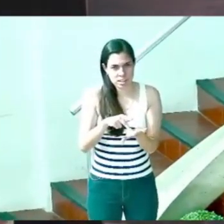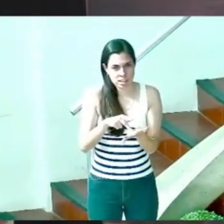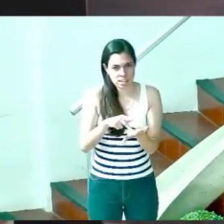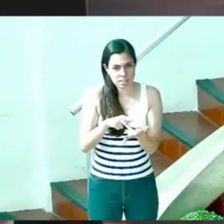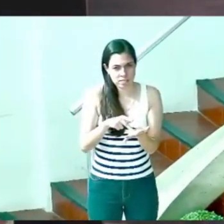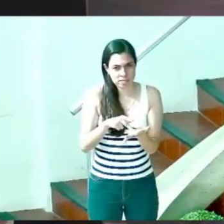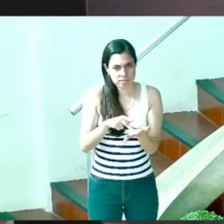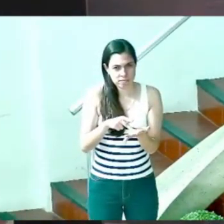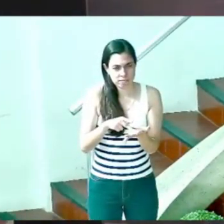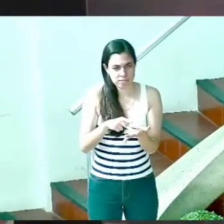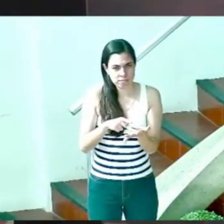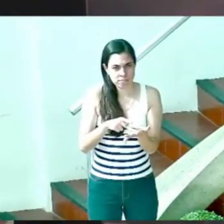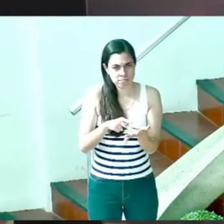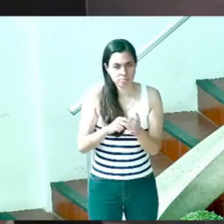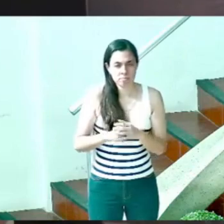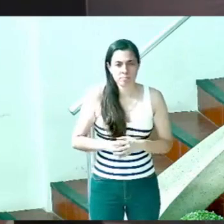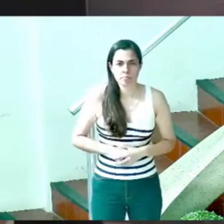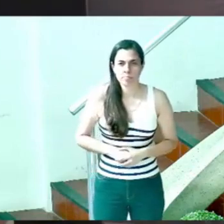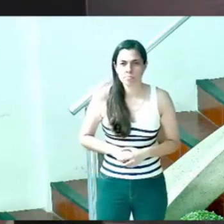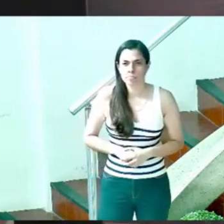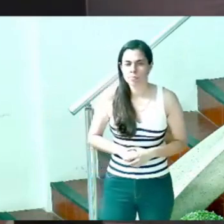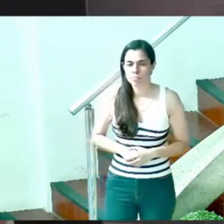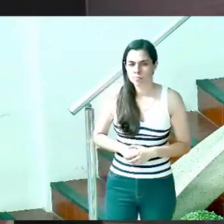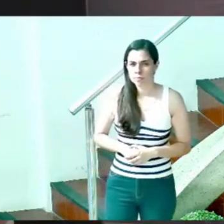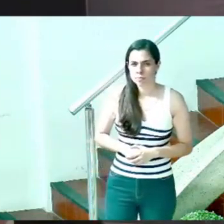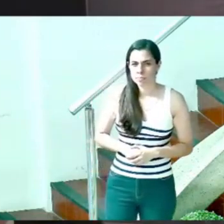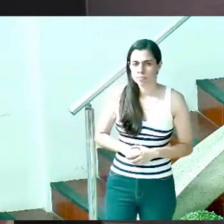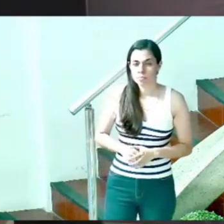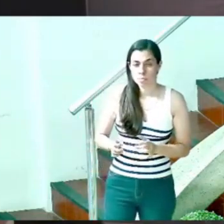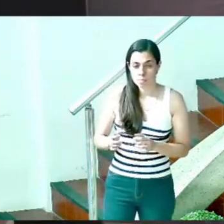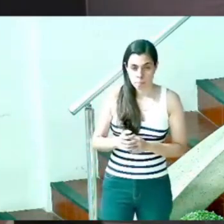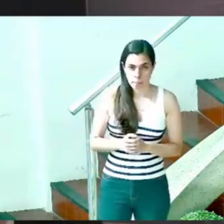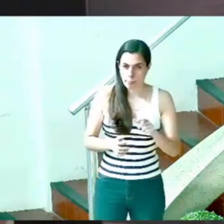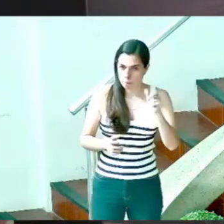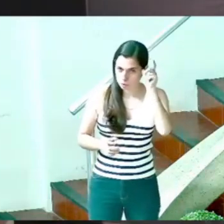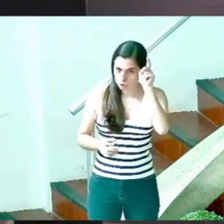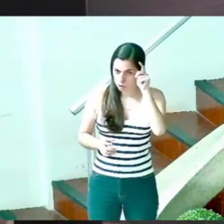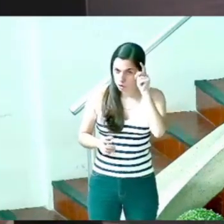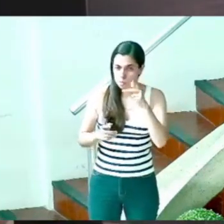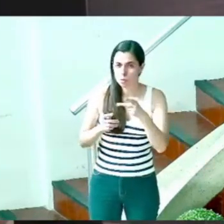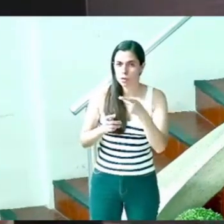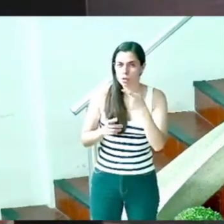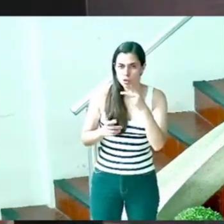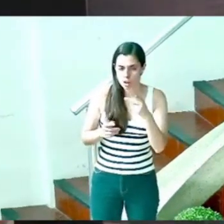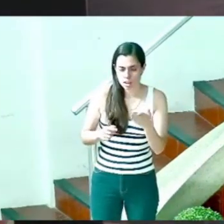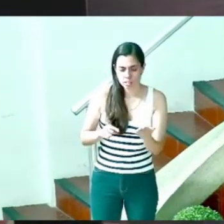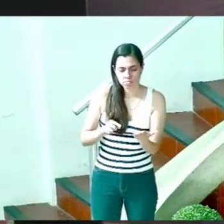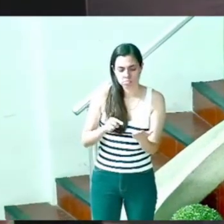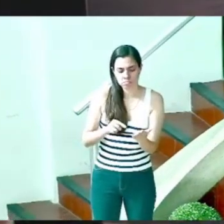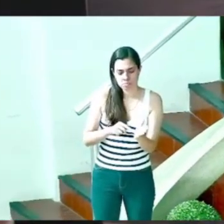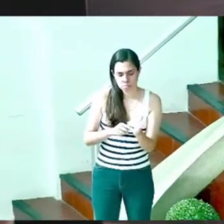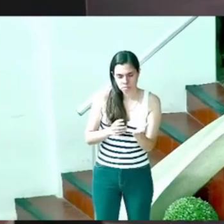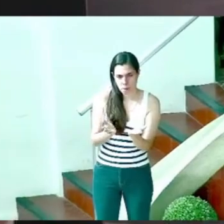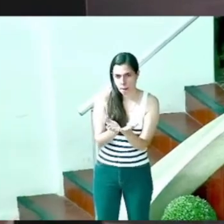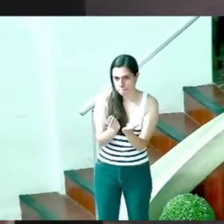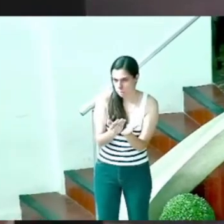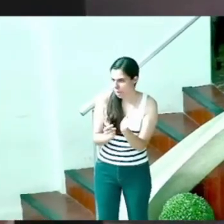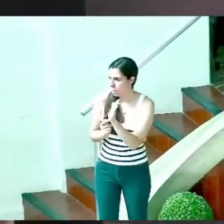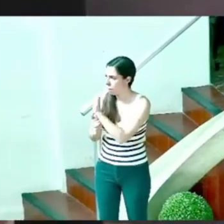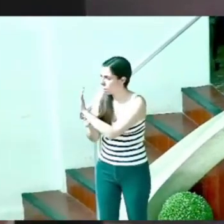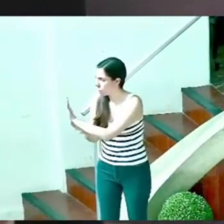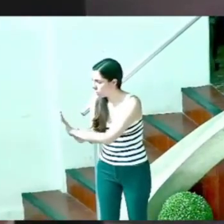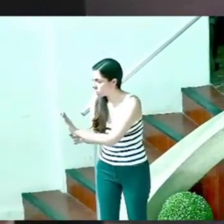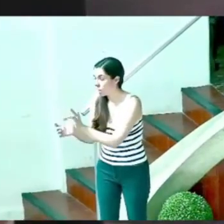é, então, confrontado com a Escritura, a palavra de Deus que diz: não tentarás